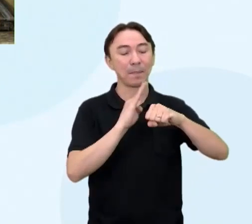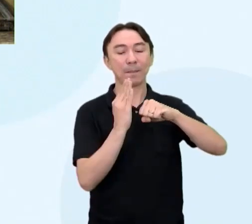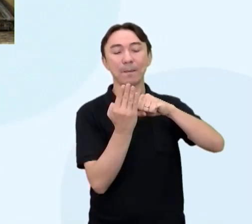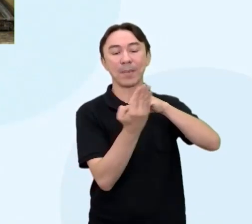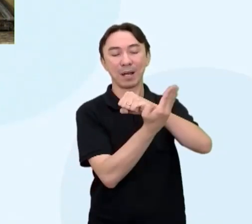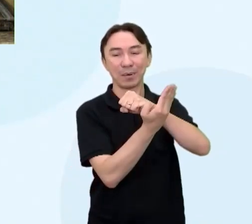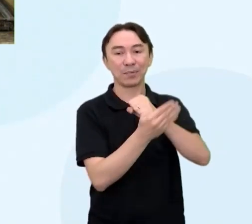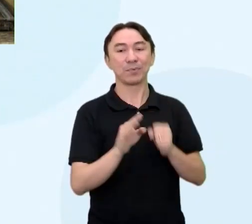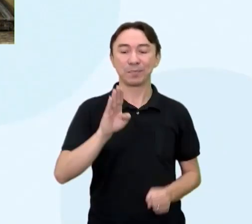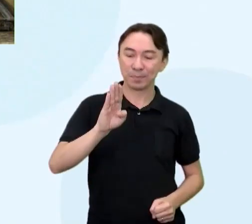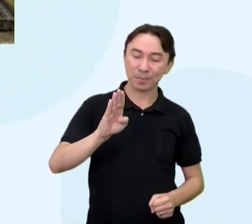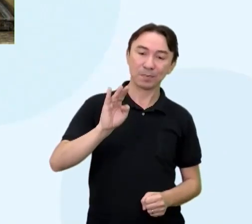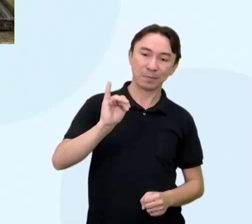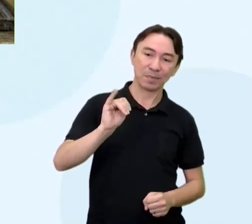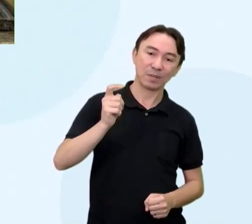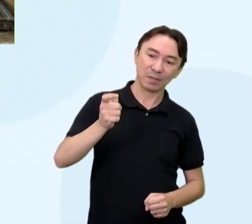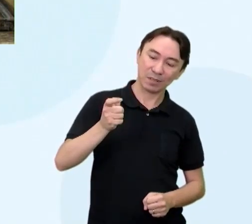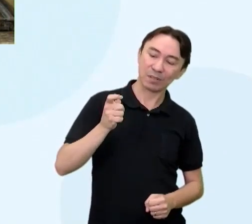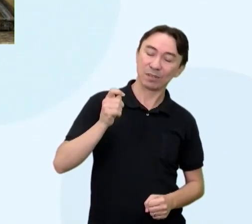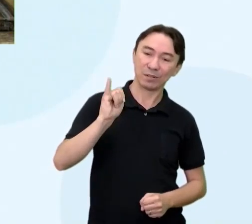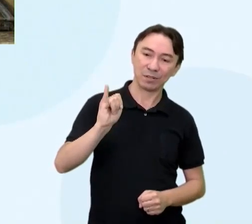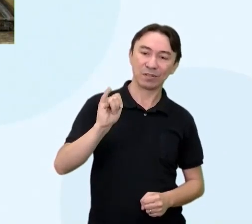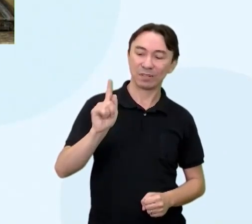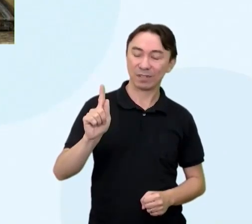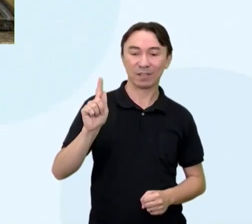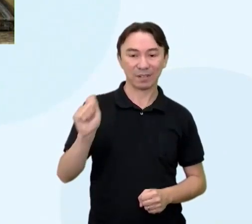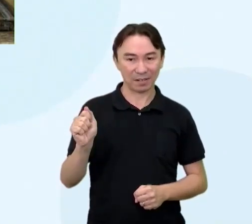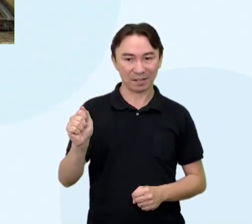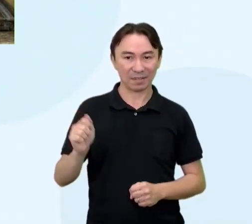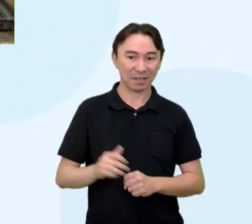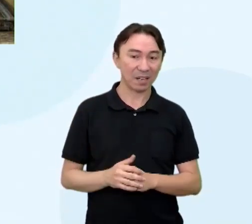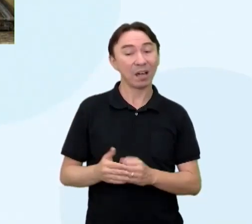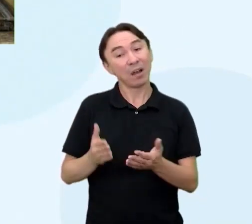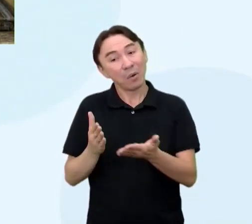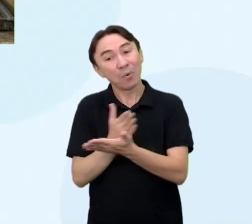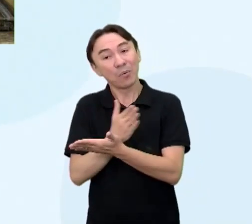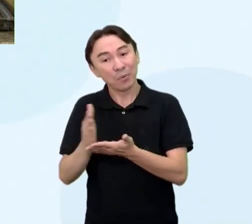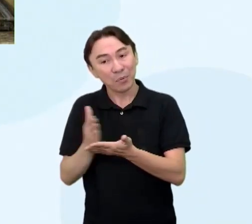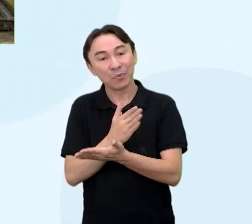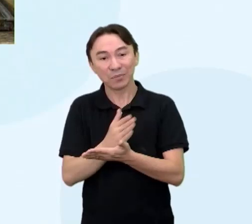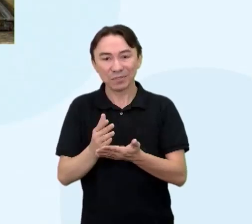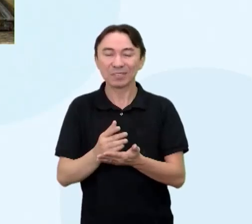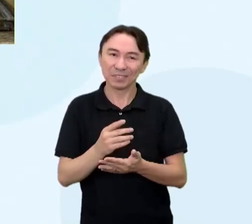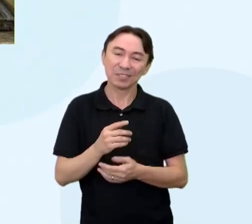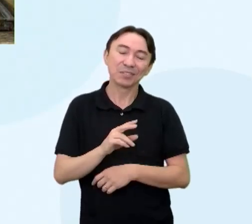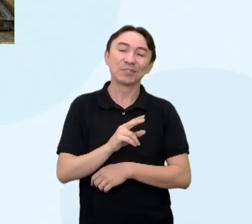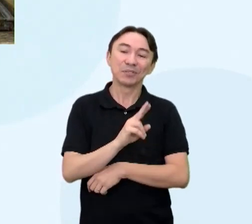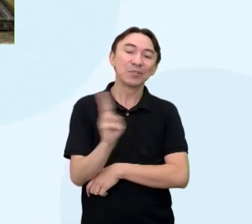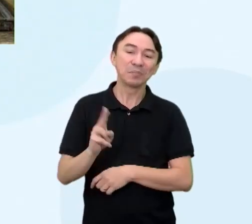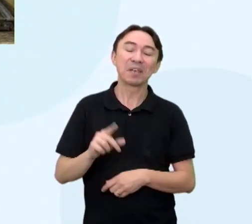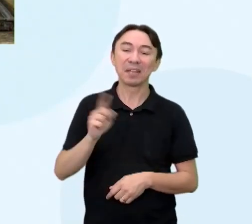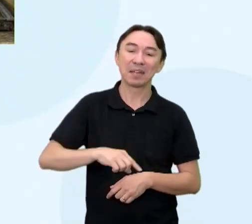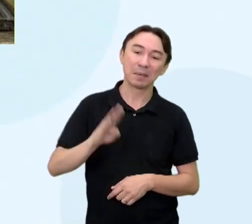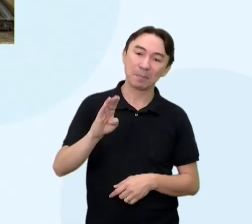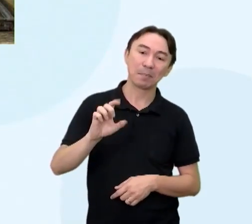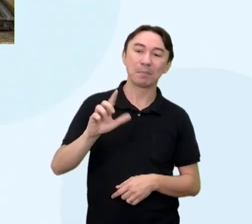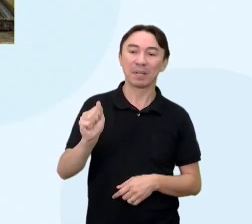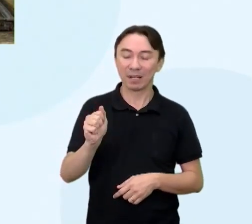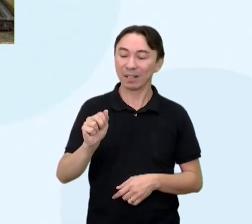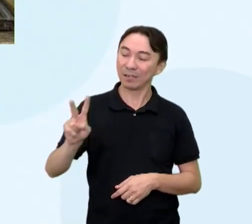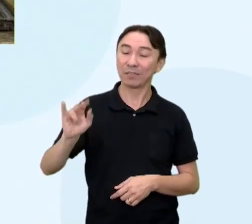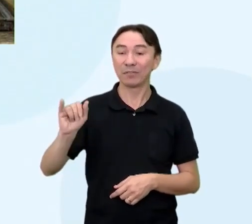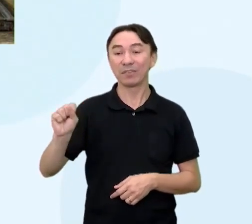mais do que especial. Para alguns, a Bela Vista. Para mim e para muitos, o